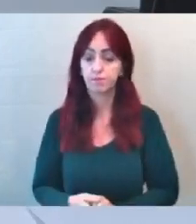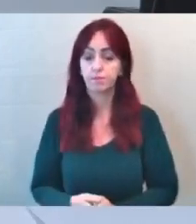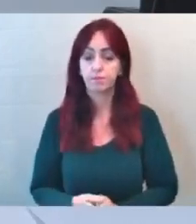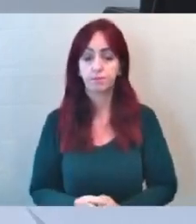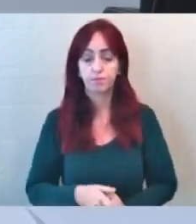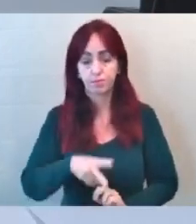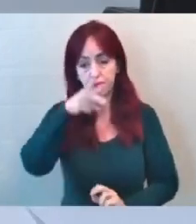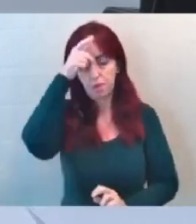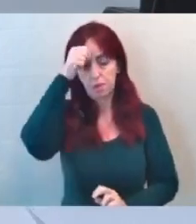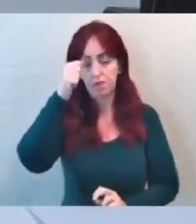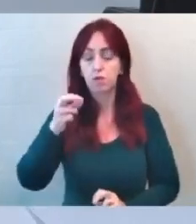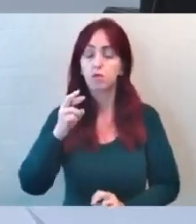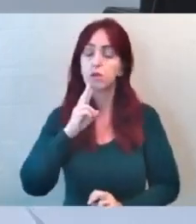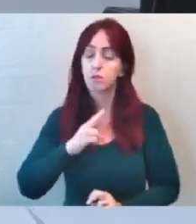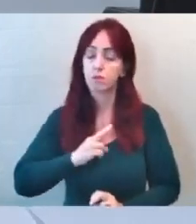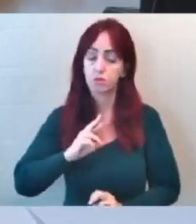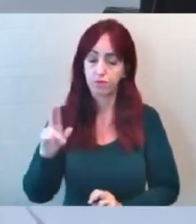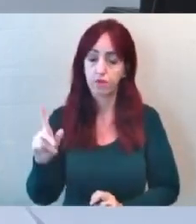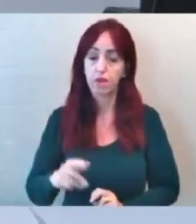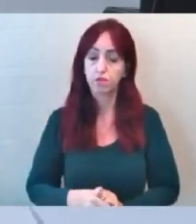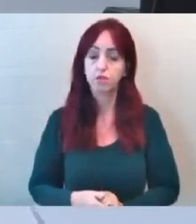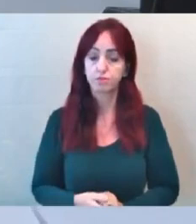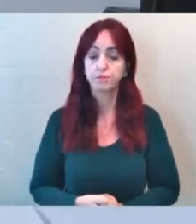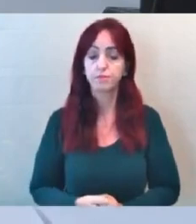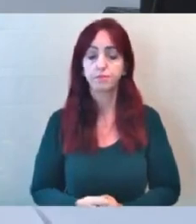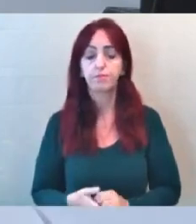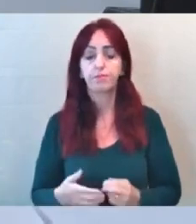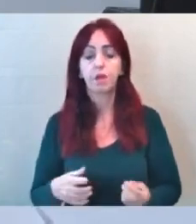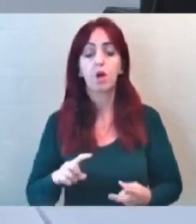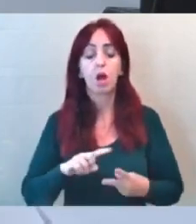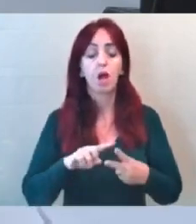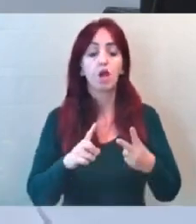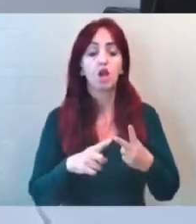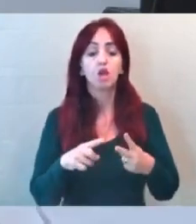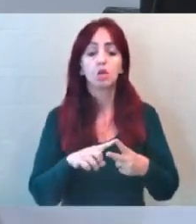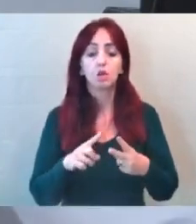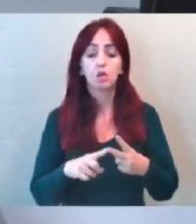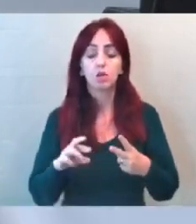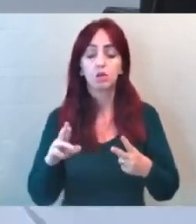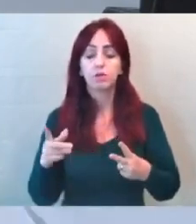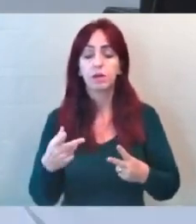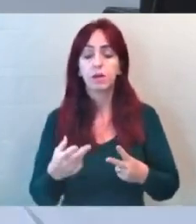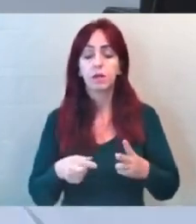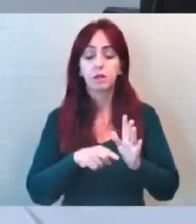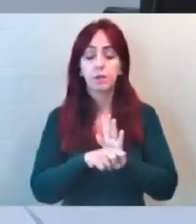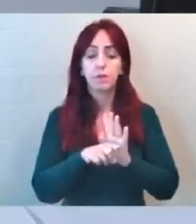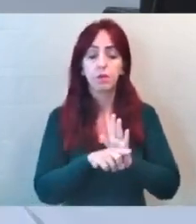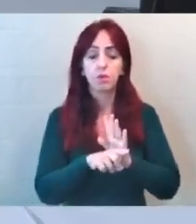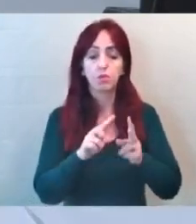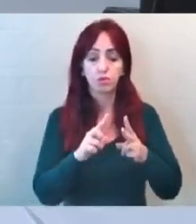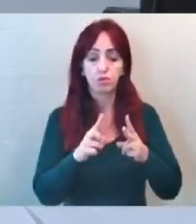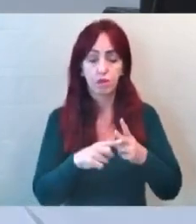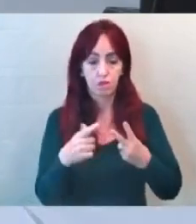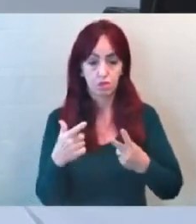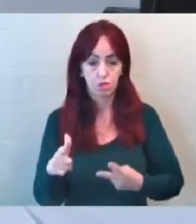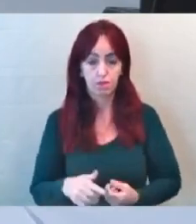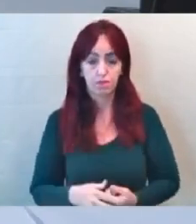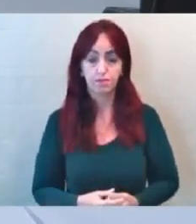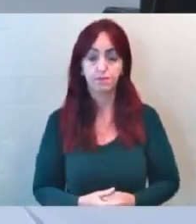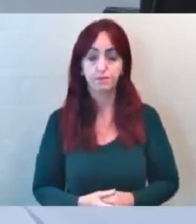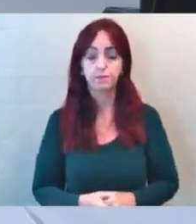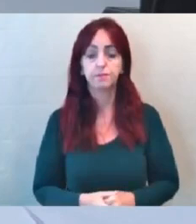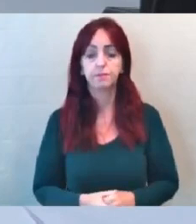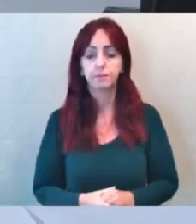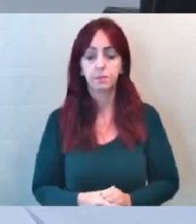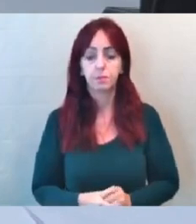respondeu diferente. Agora, dois pontos diferentes, outras perguntas diferentes saindo desse tema. Eu